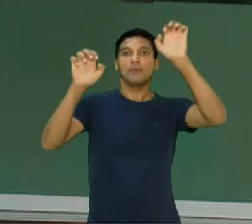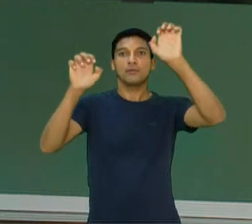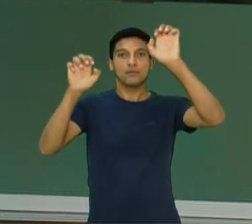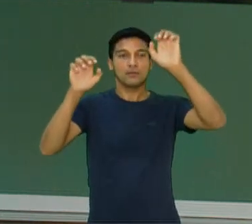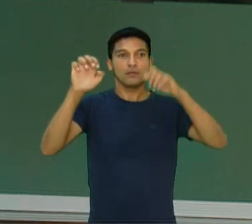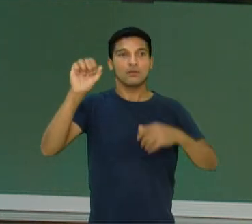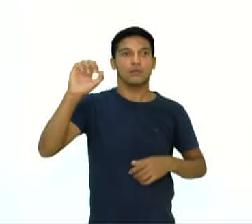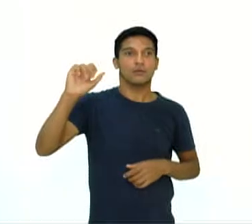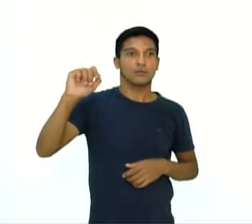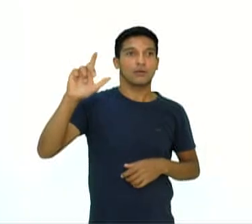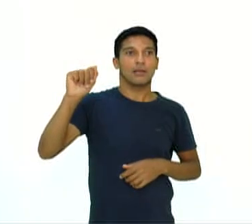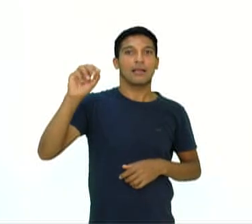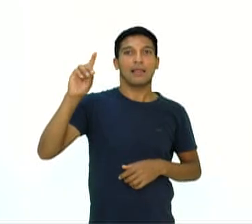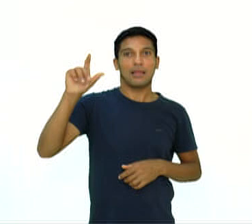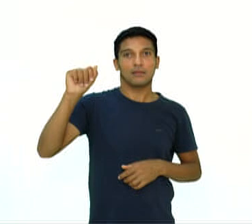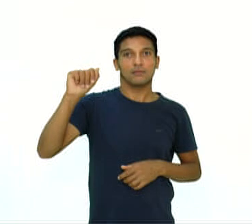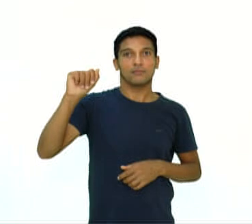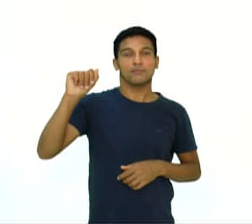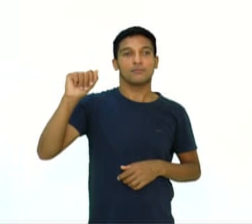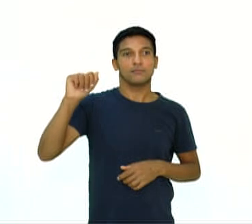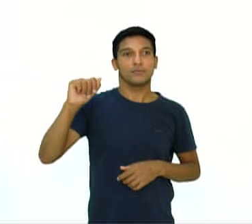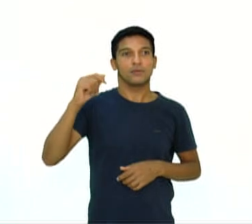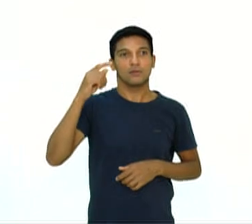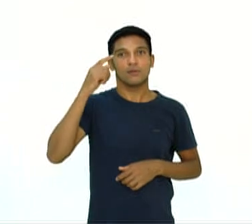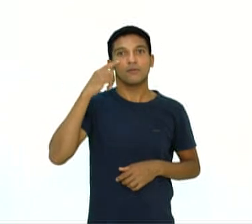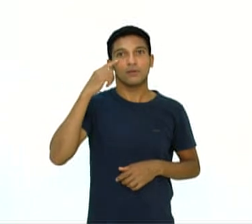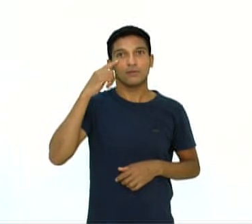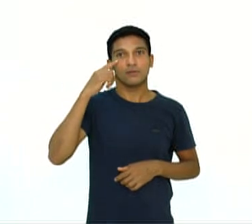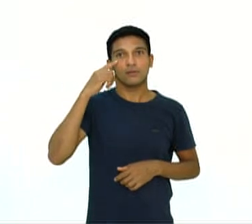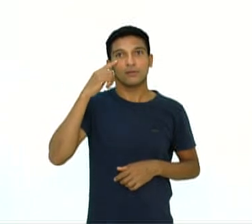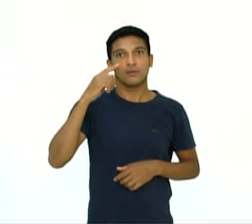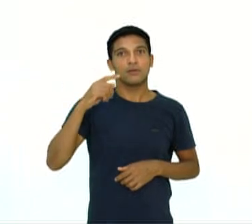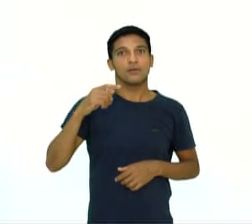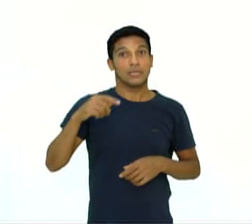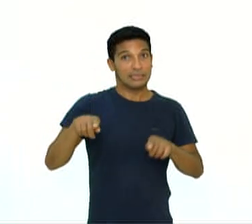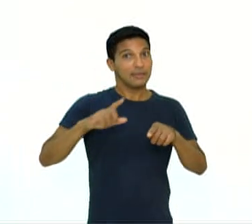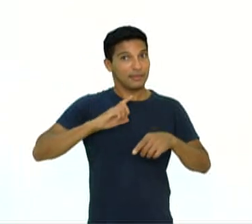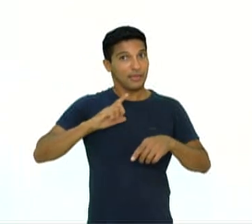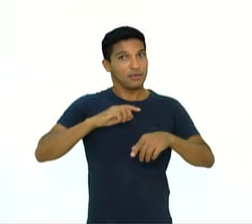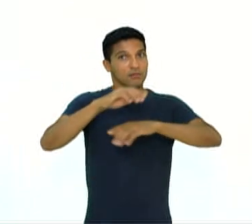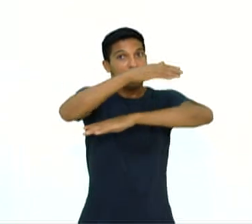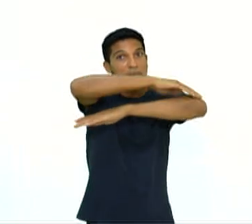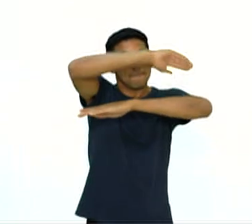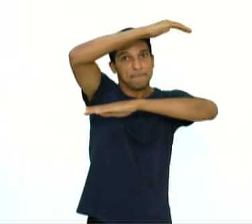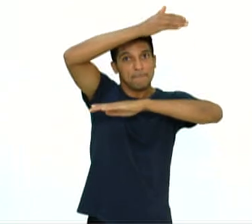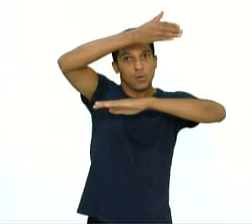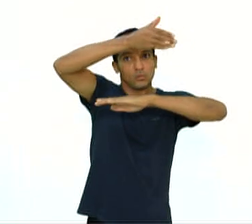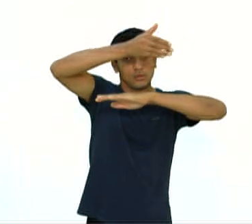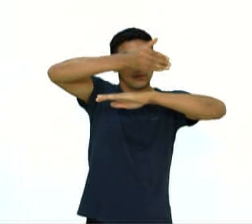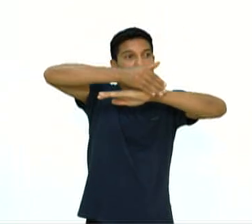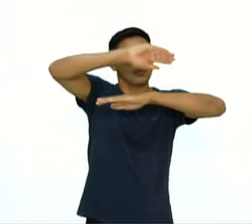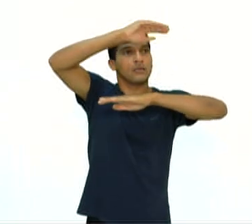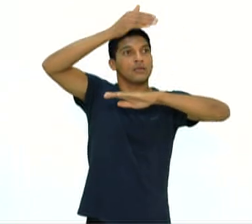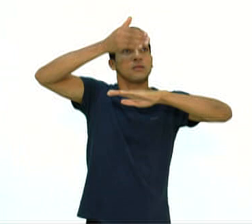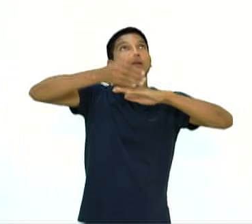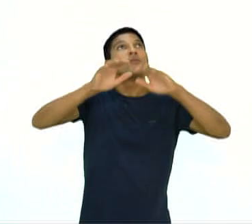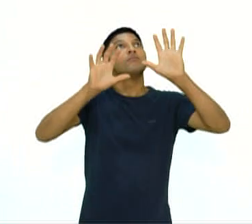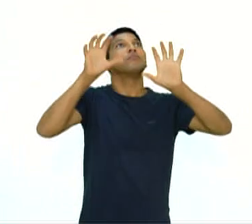escaladas de grandes montanhas, né? Mas existe um tipo de escalada que é praticada indoor,